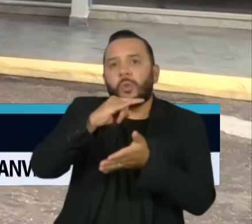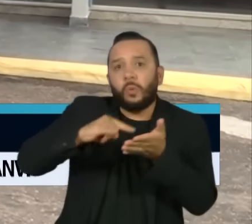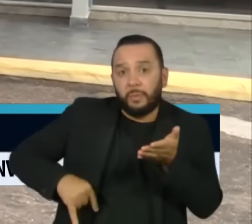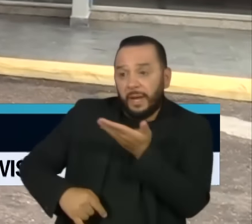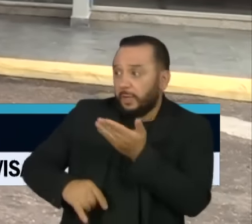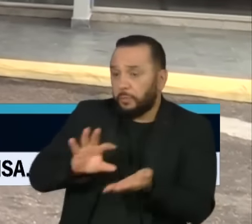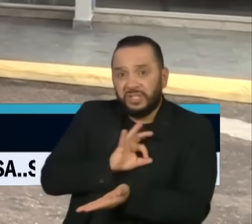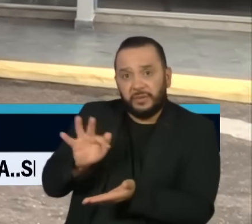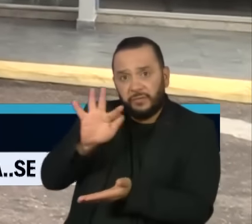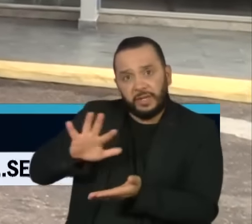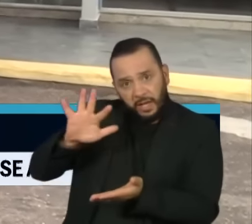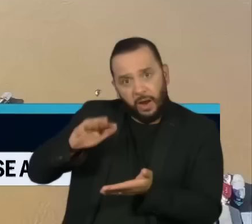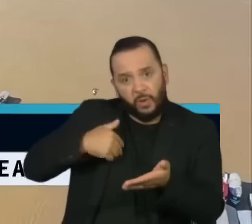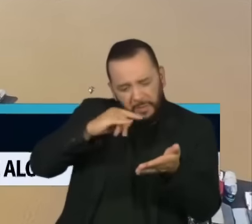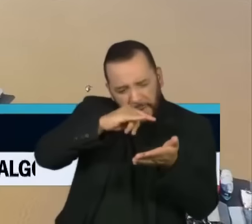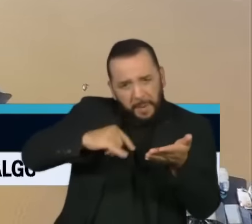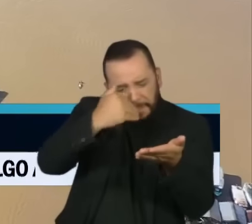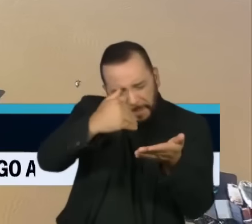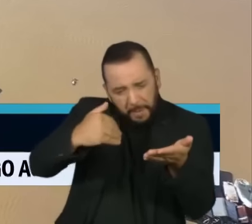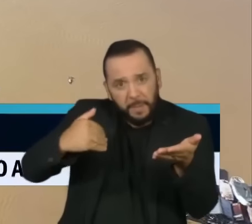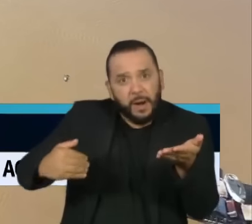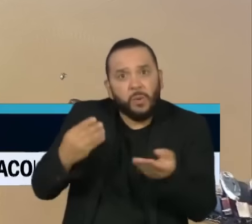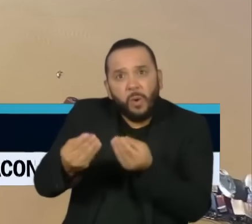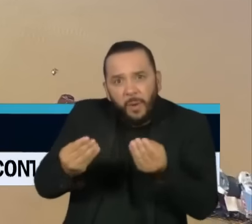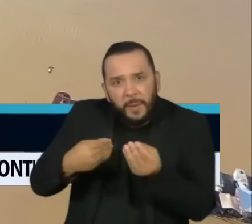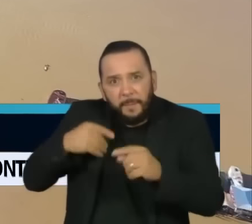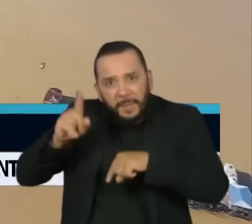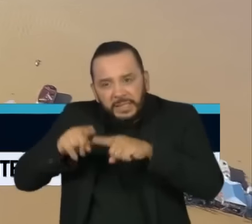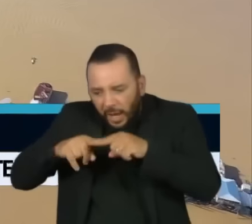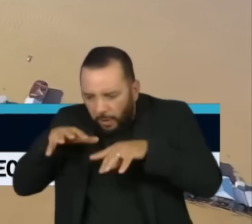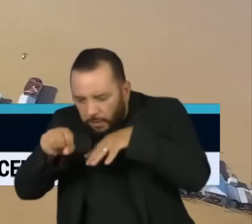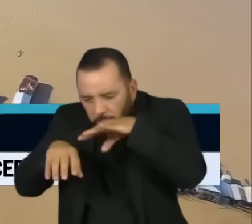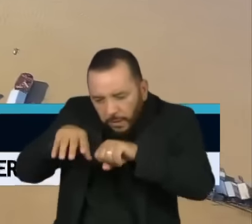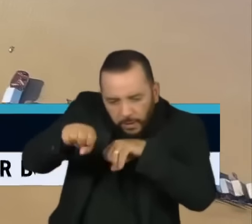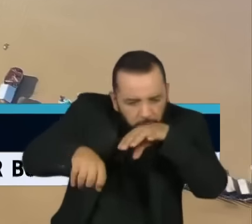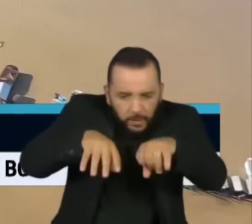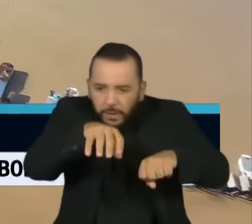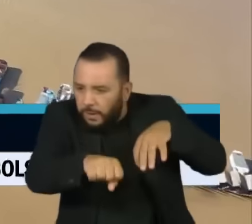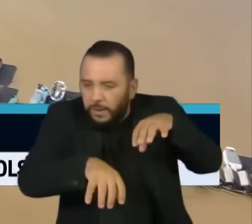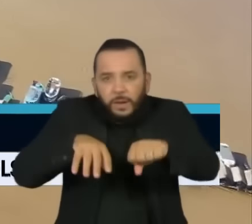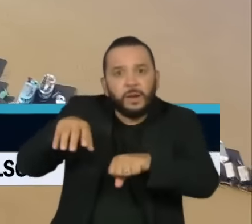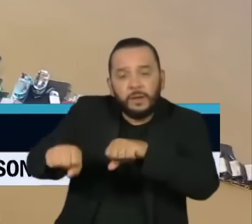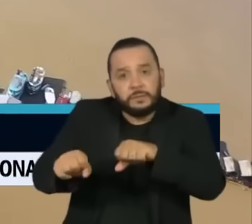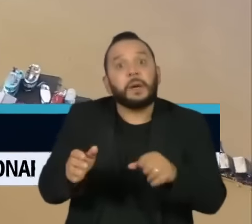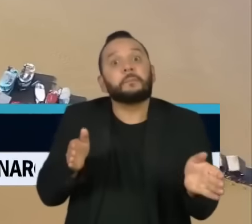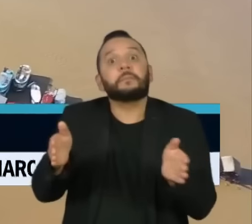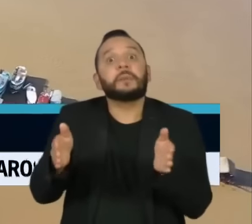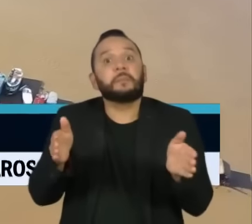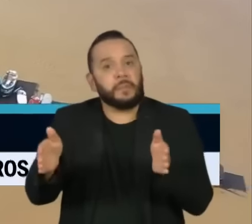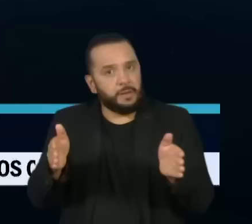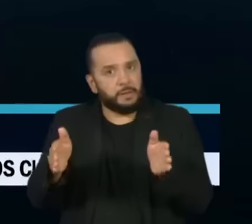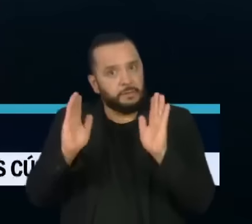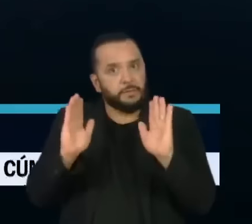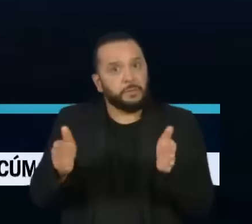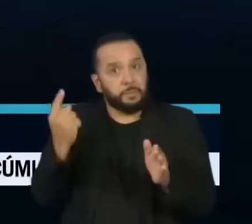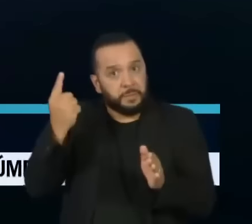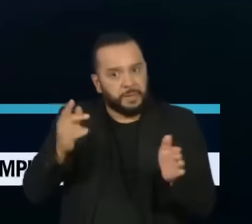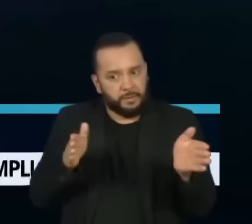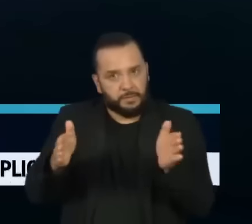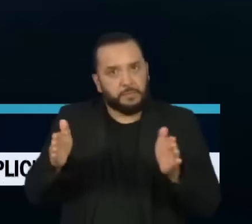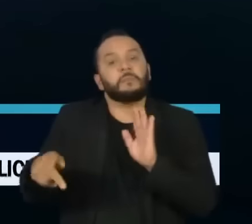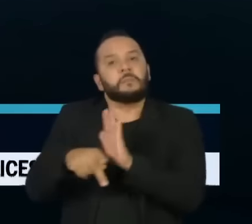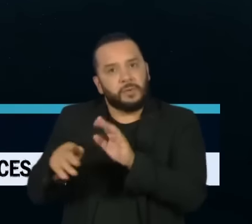Superintendência da PF no Amazonas, com base em materiais coletados durante a primeira fase da Operação Uiara, no Rio